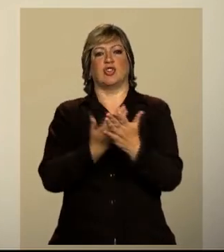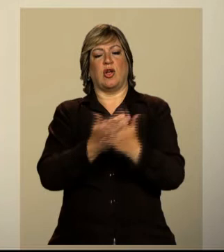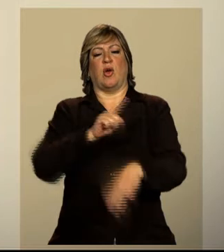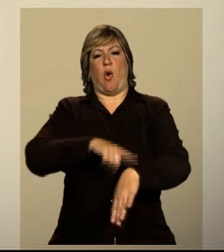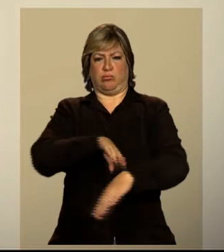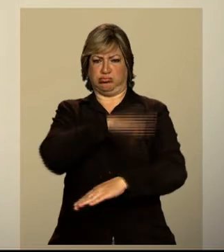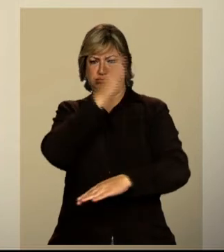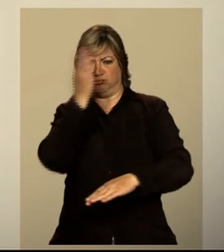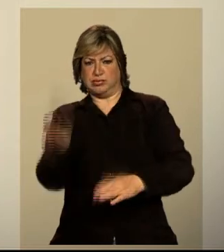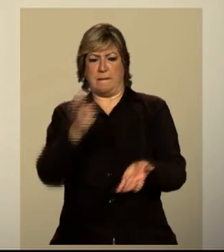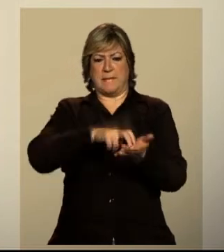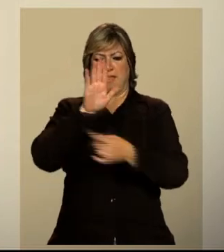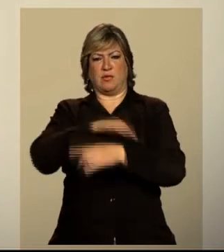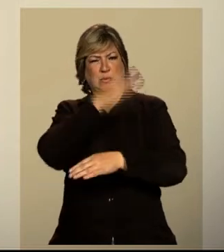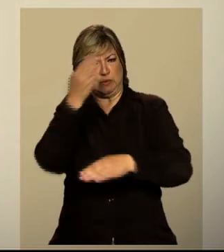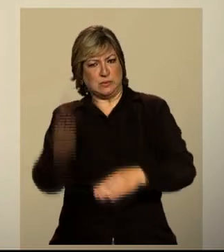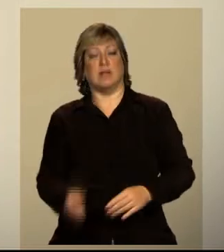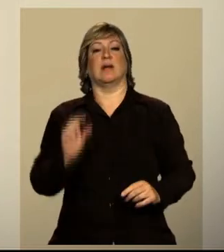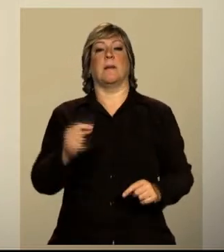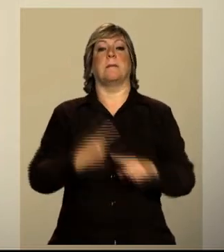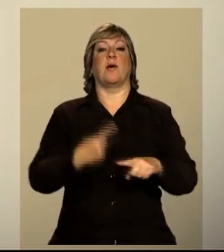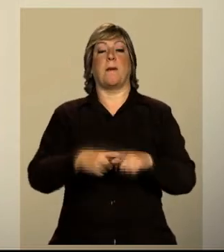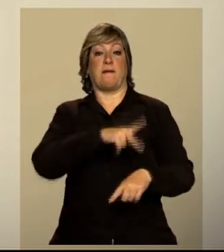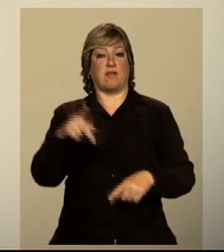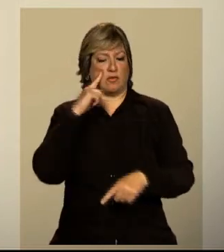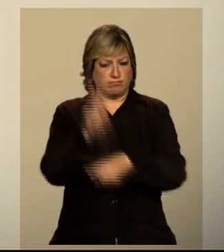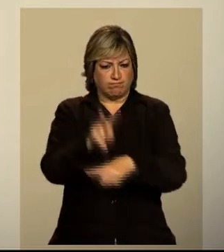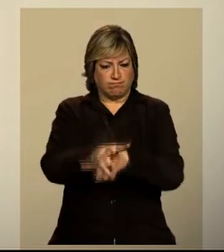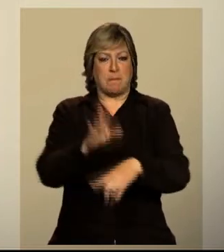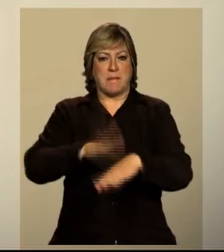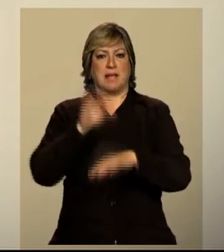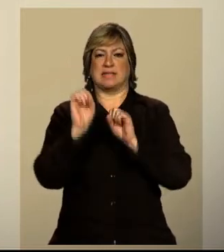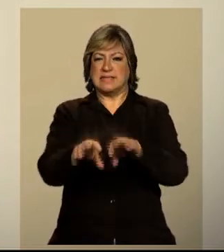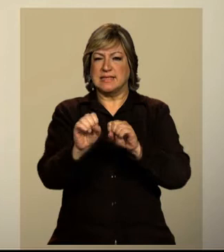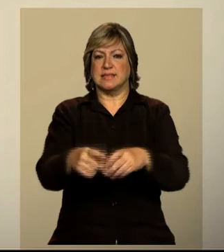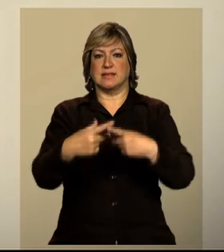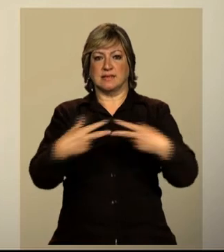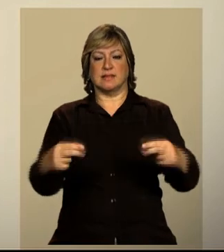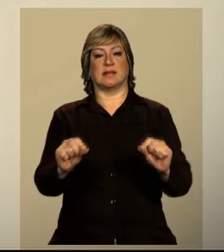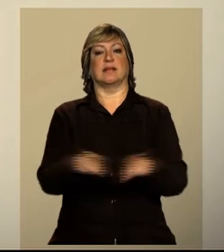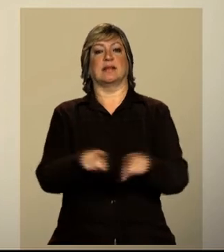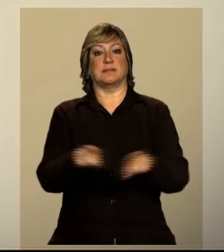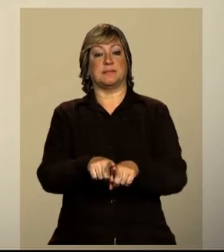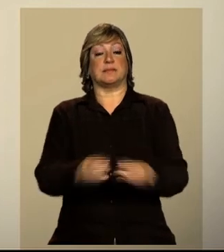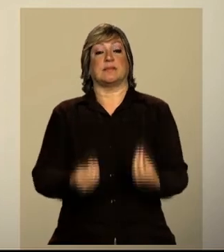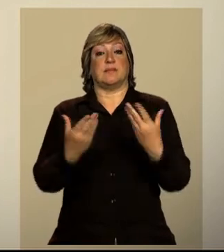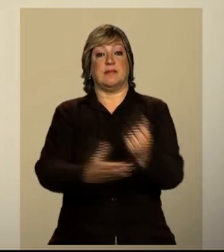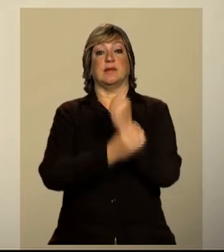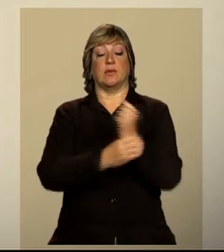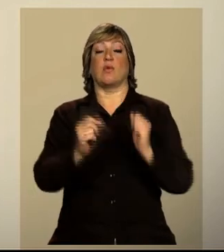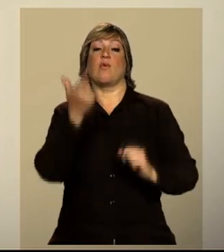na escola o maior acompanhamento dos professores e assim ao mesmo tempo estamos a c o